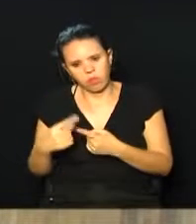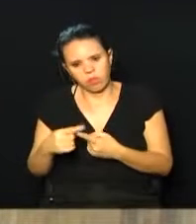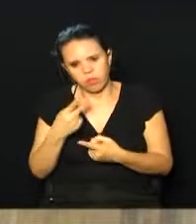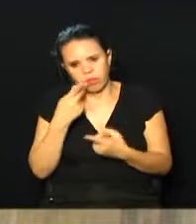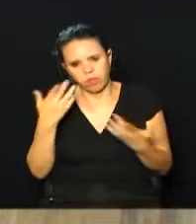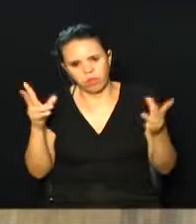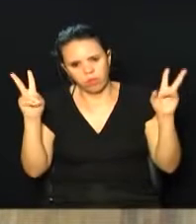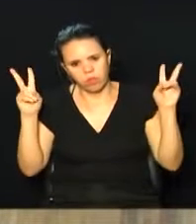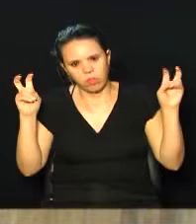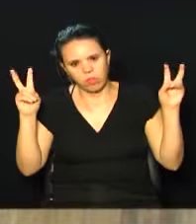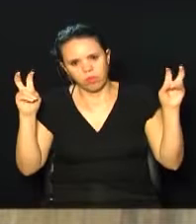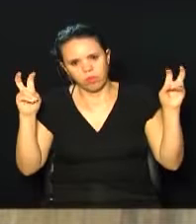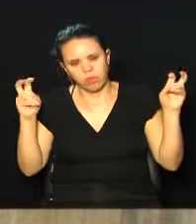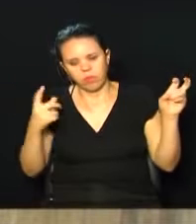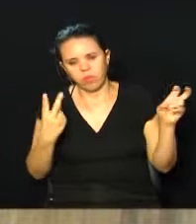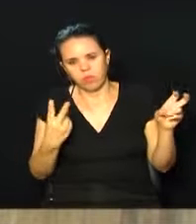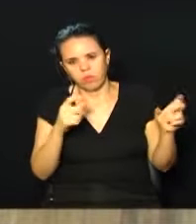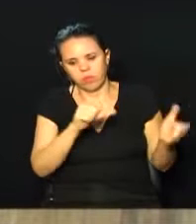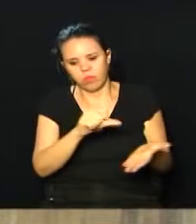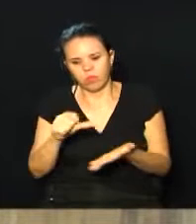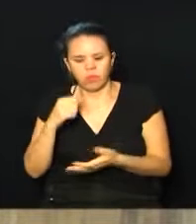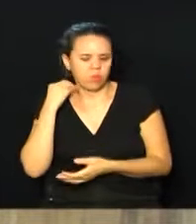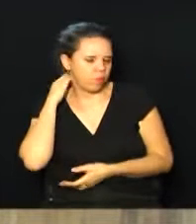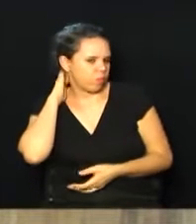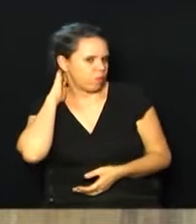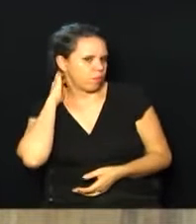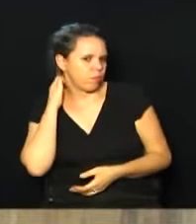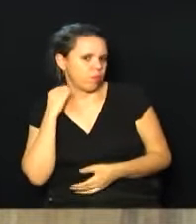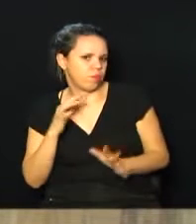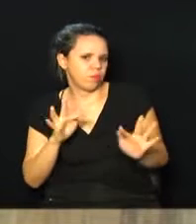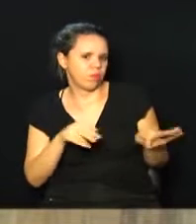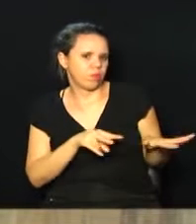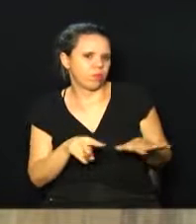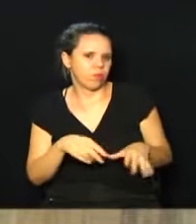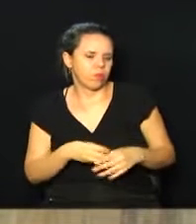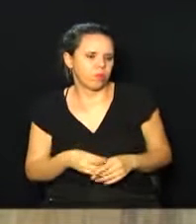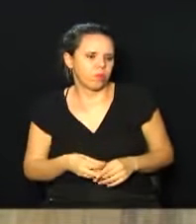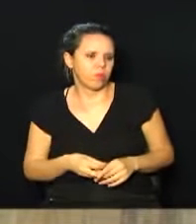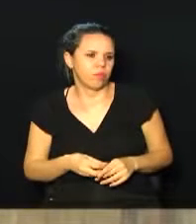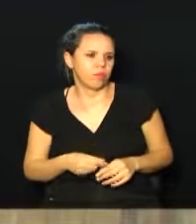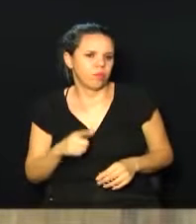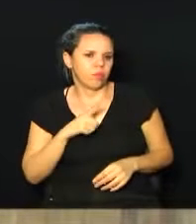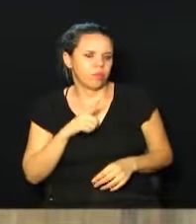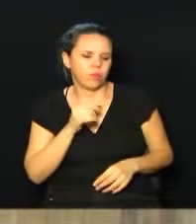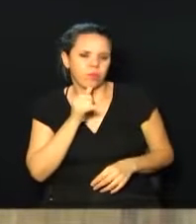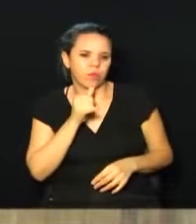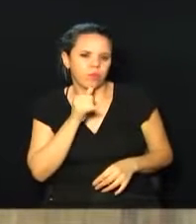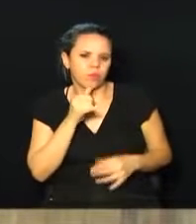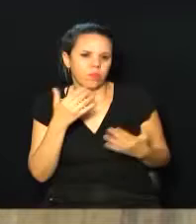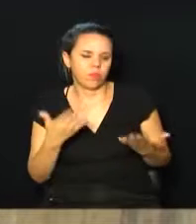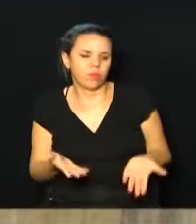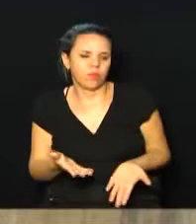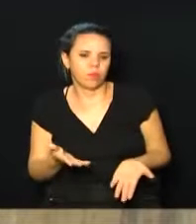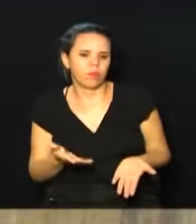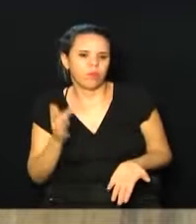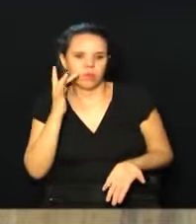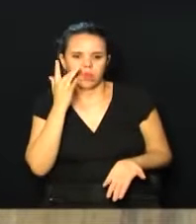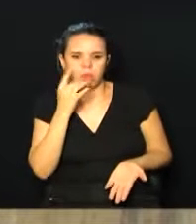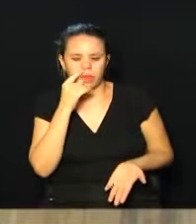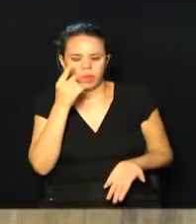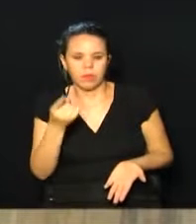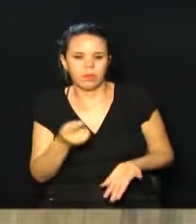essa questão desses 2 locais, mas nesse fim de semana nós tivemos, por exemplo, lá na região do Ouro